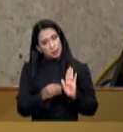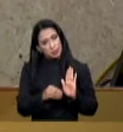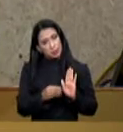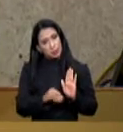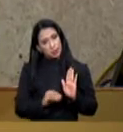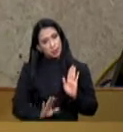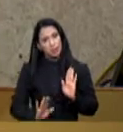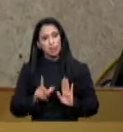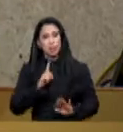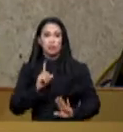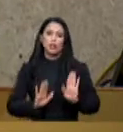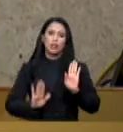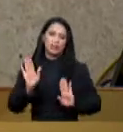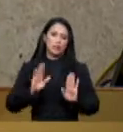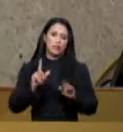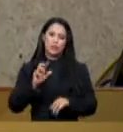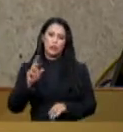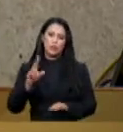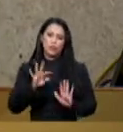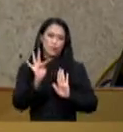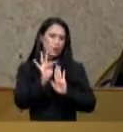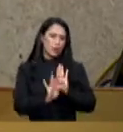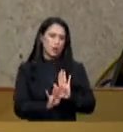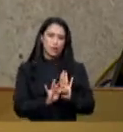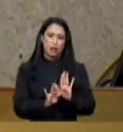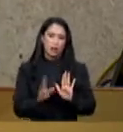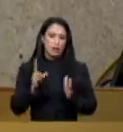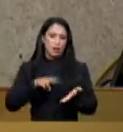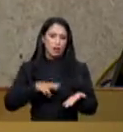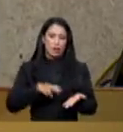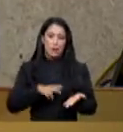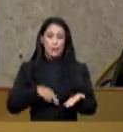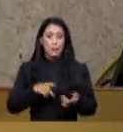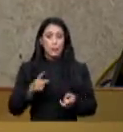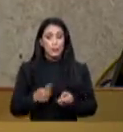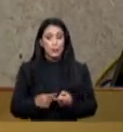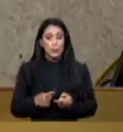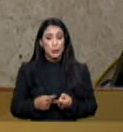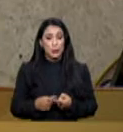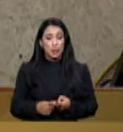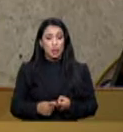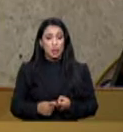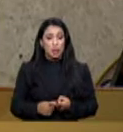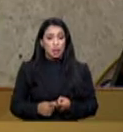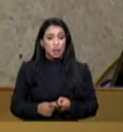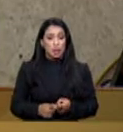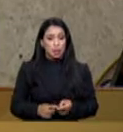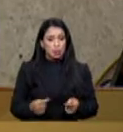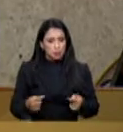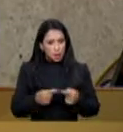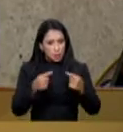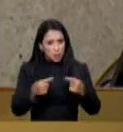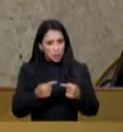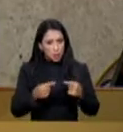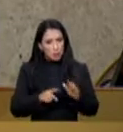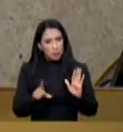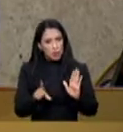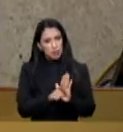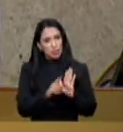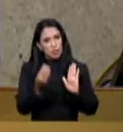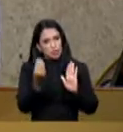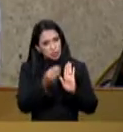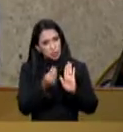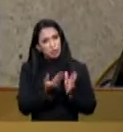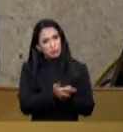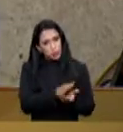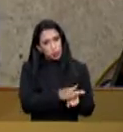a licitação. Eu peço vênia para não transcrever, porque todo esse arcabouço legislativo está introjetado